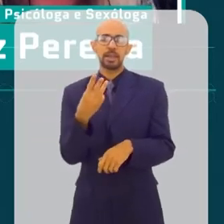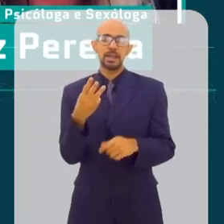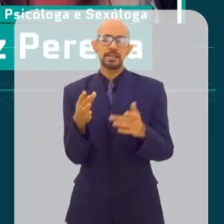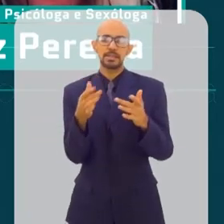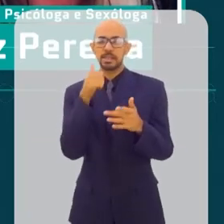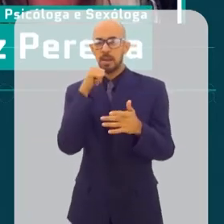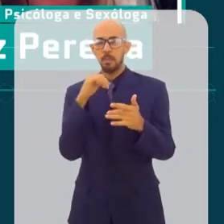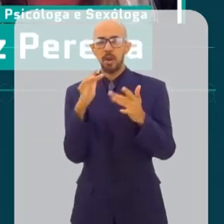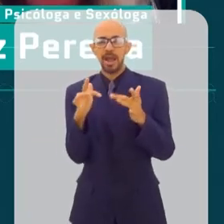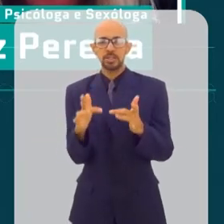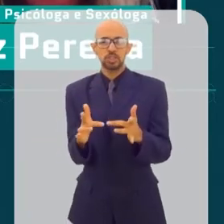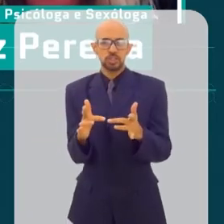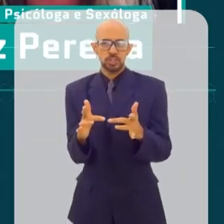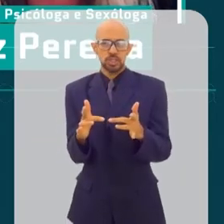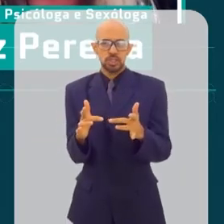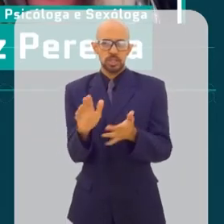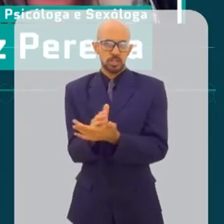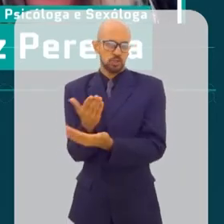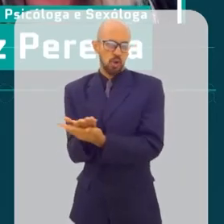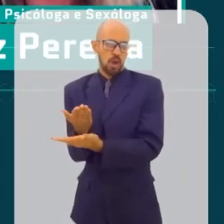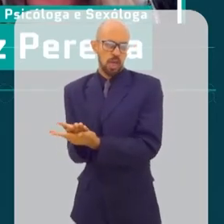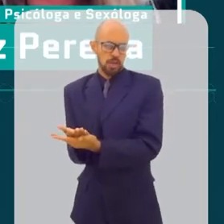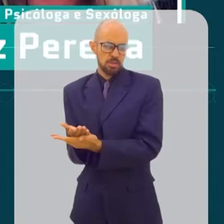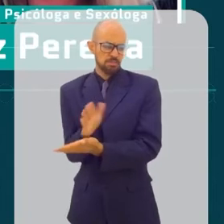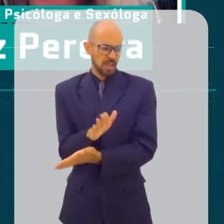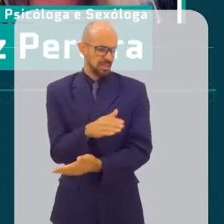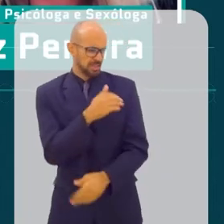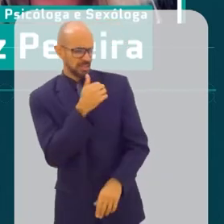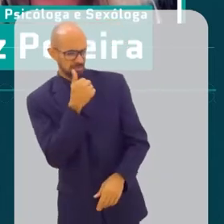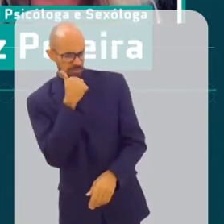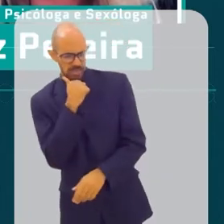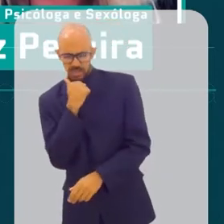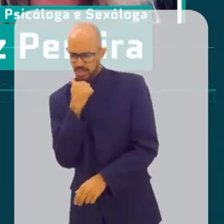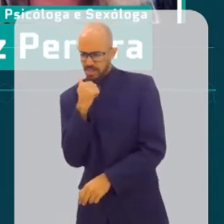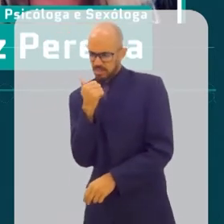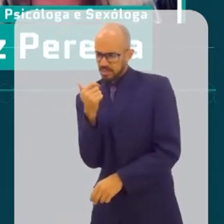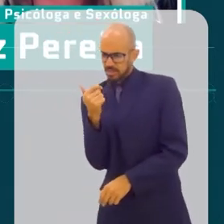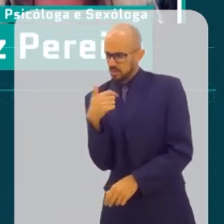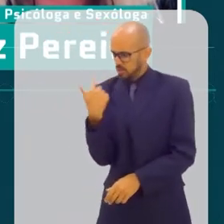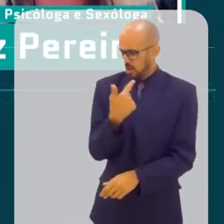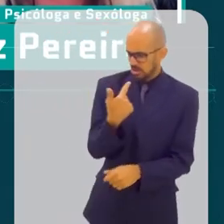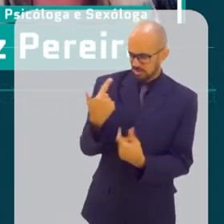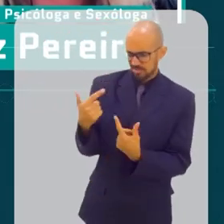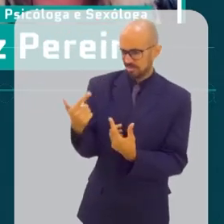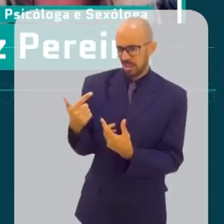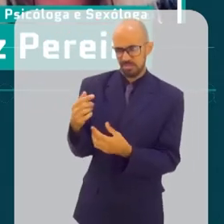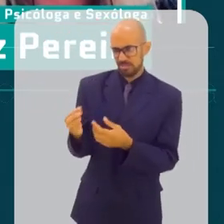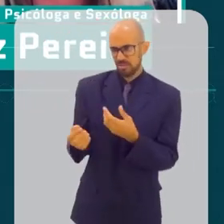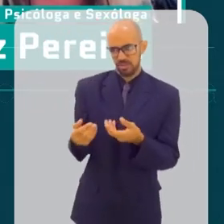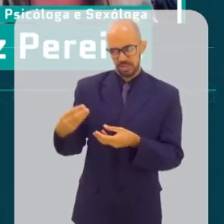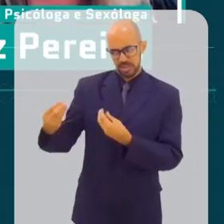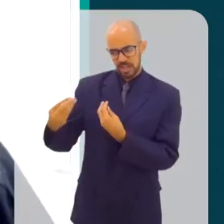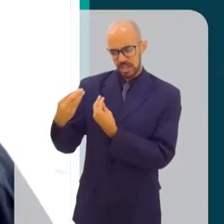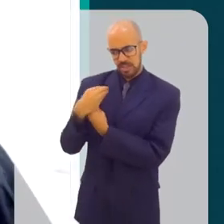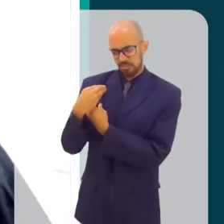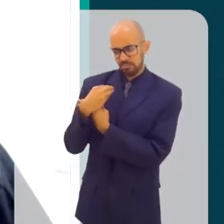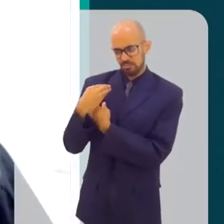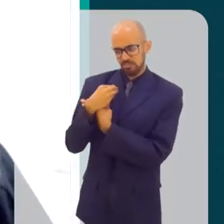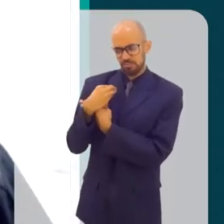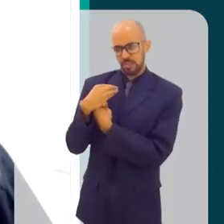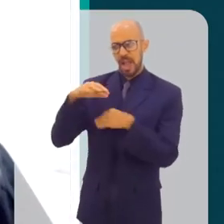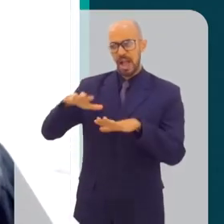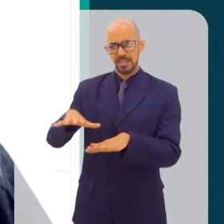três namoradinhas Namoradinha. na escola. E as meninas, né? Nós não somos tratadas